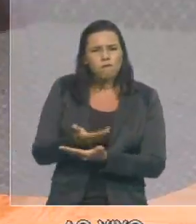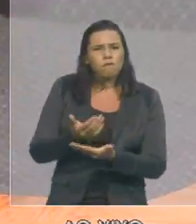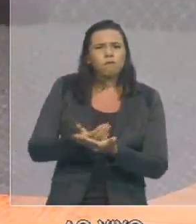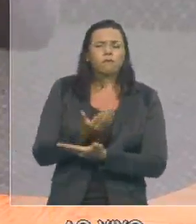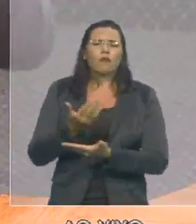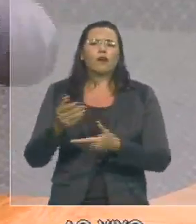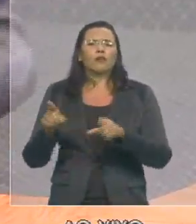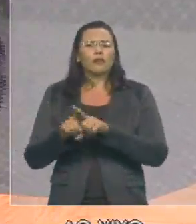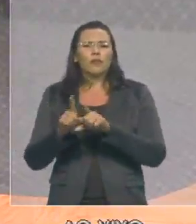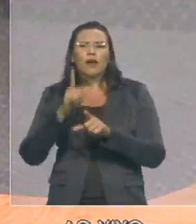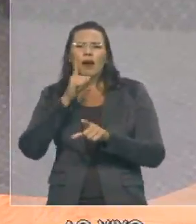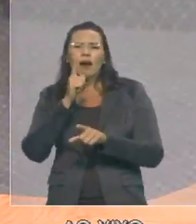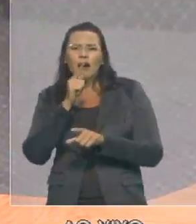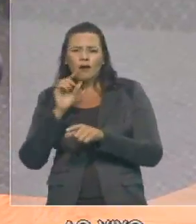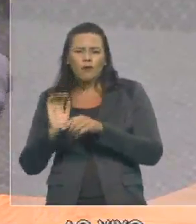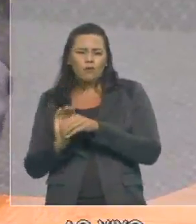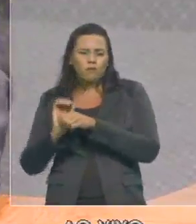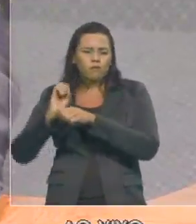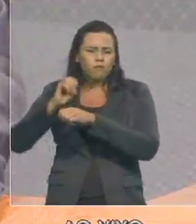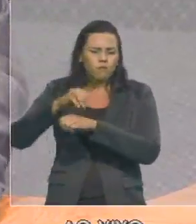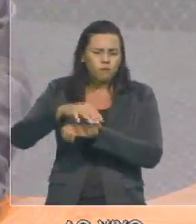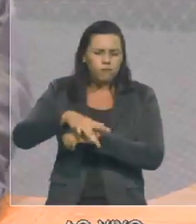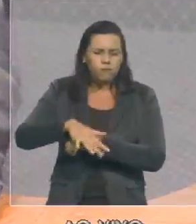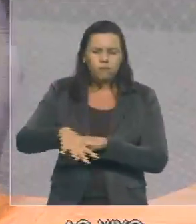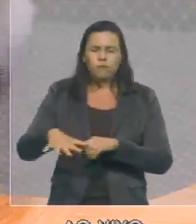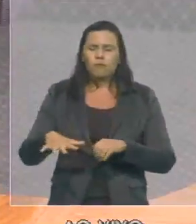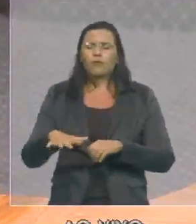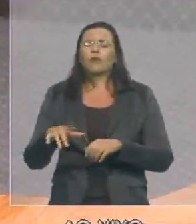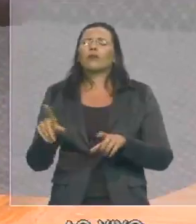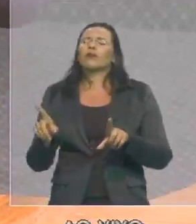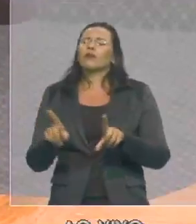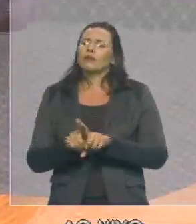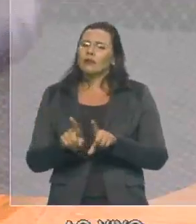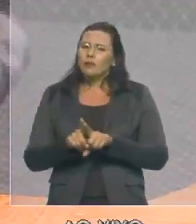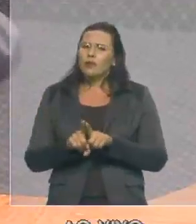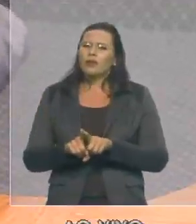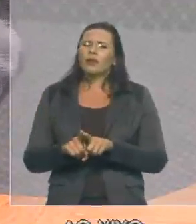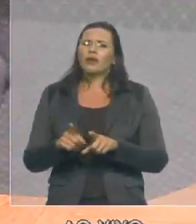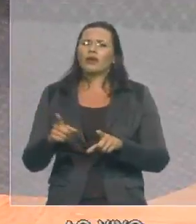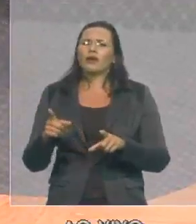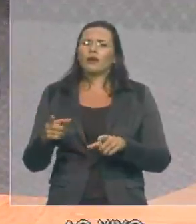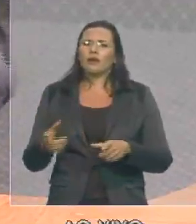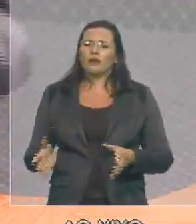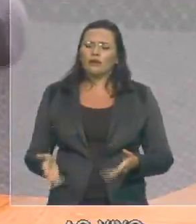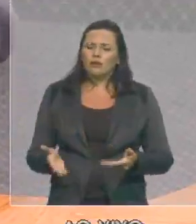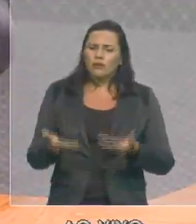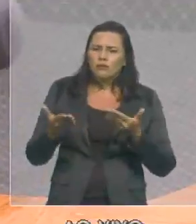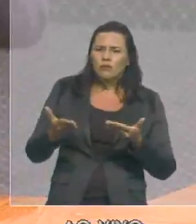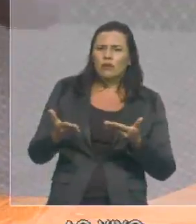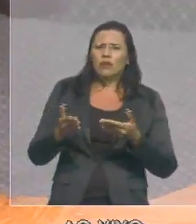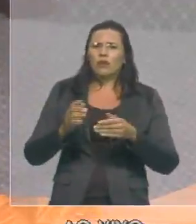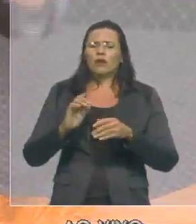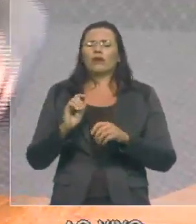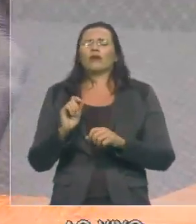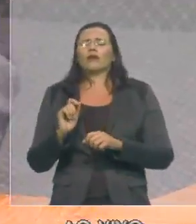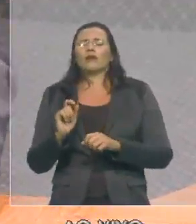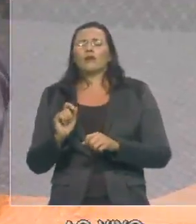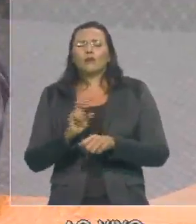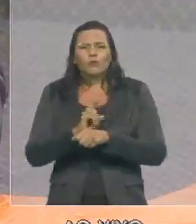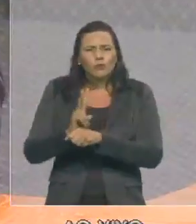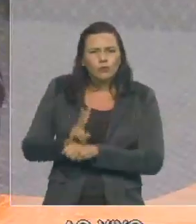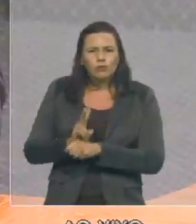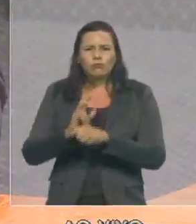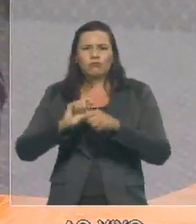toneladas, poder realmente empregar os nossos pescadores numa atividade tão importante que é a aquicultura. Como também da Barra de Boa Esperança, que ela